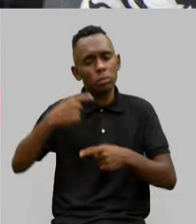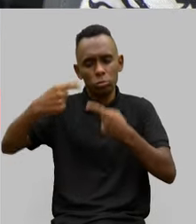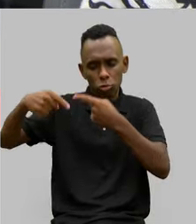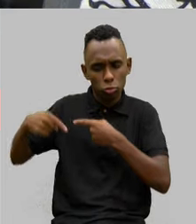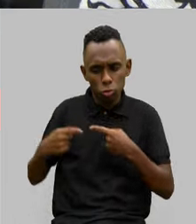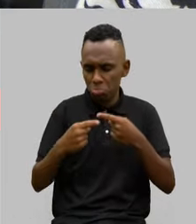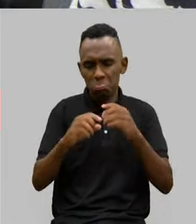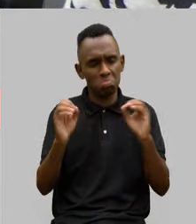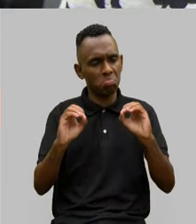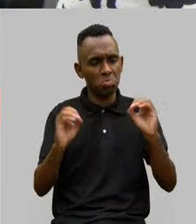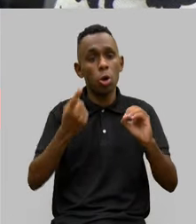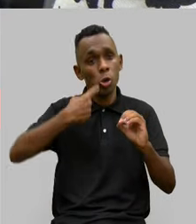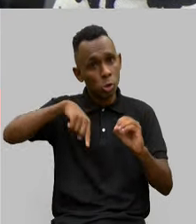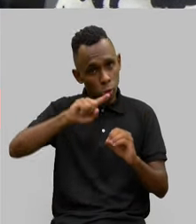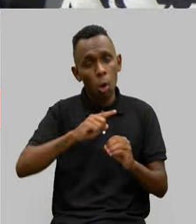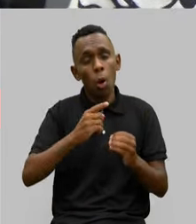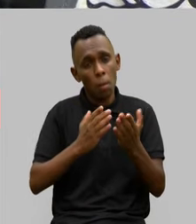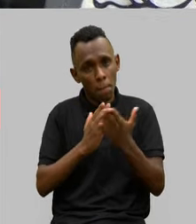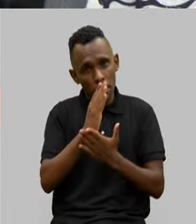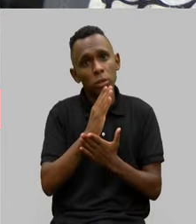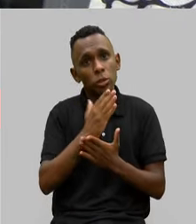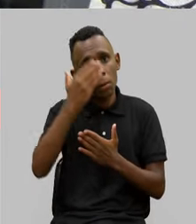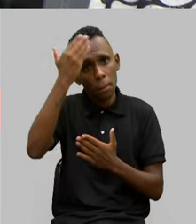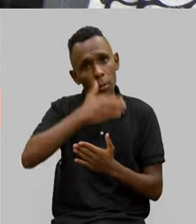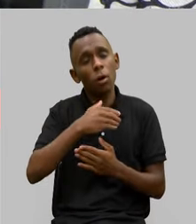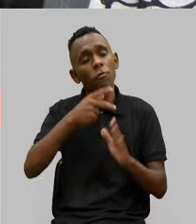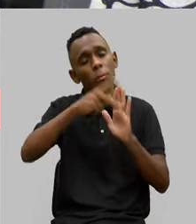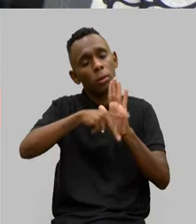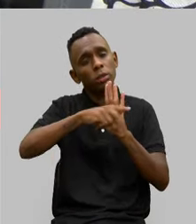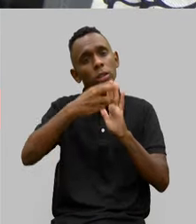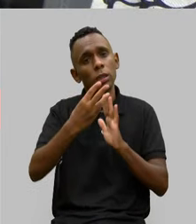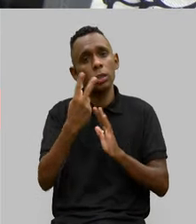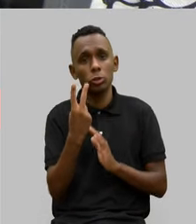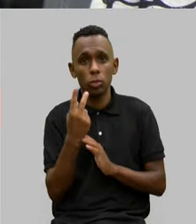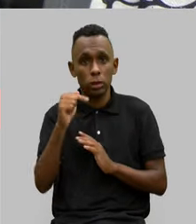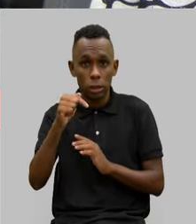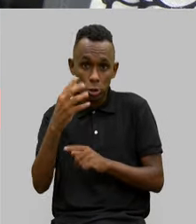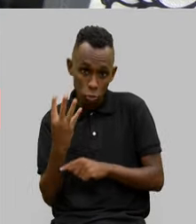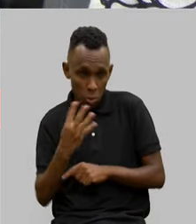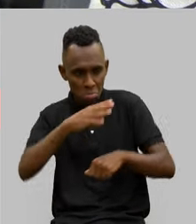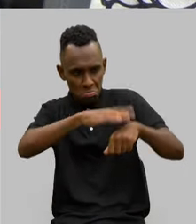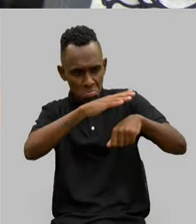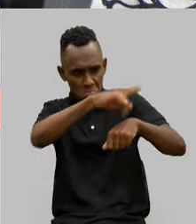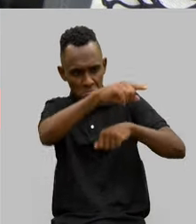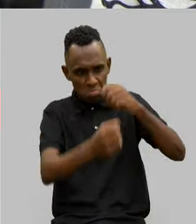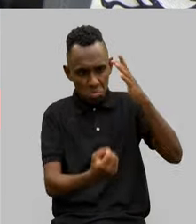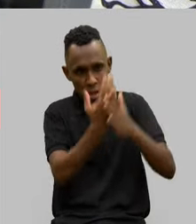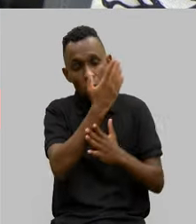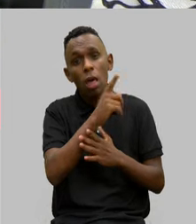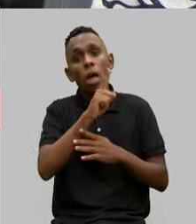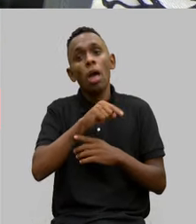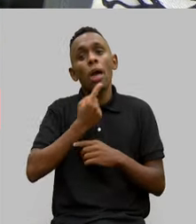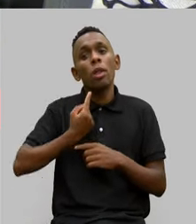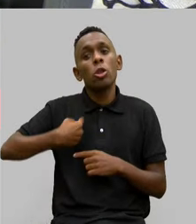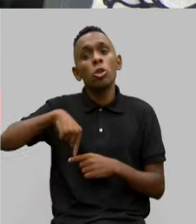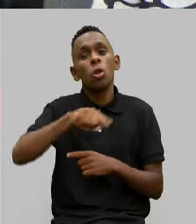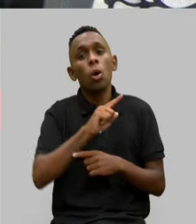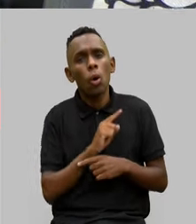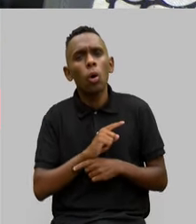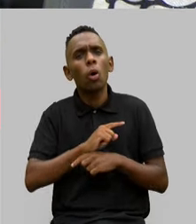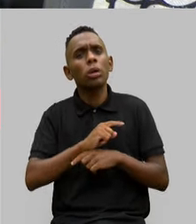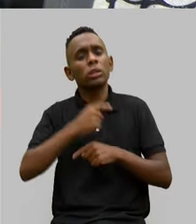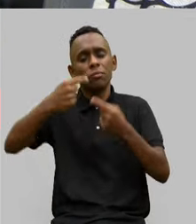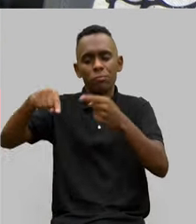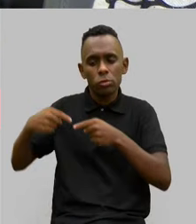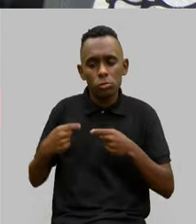inclusive nós temos né o próprio projeto 3274 de autoria de vossa excelência em que a gente eh vai discutir